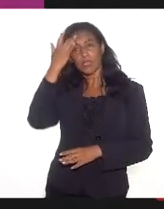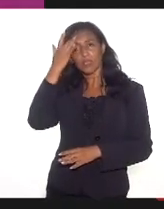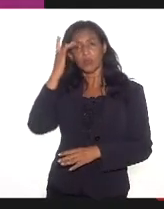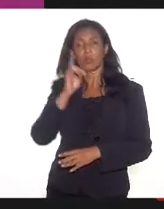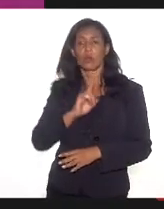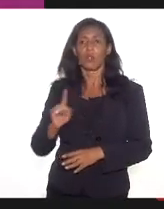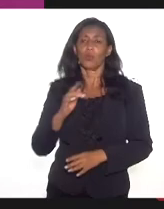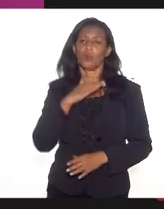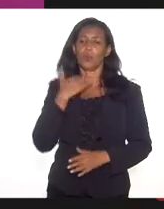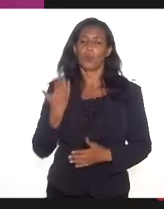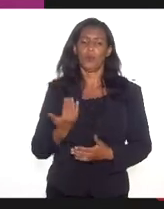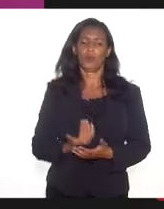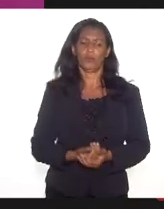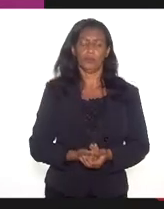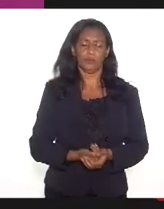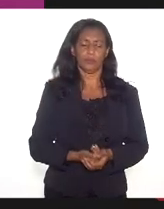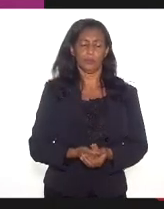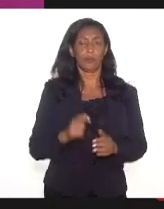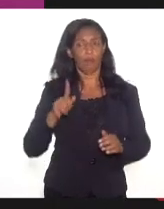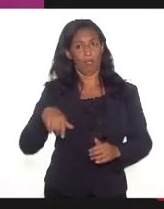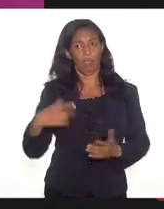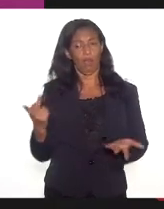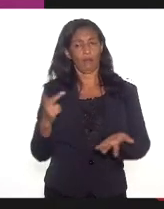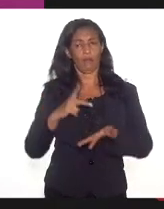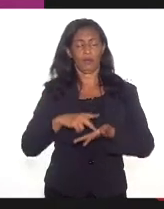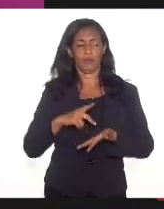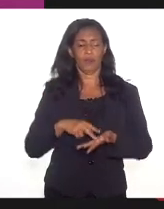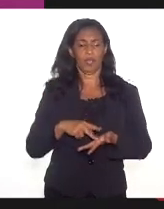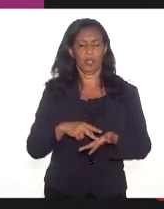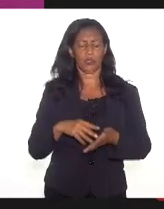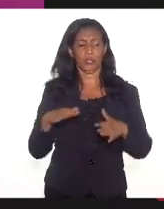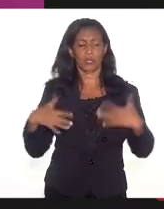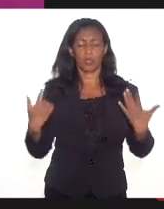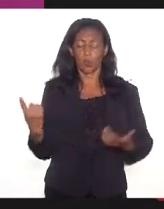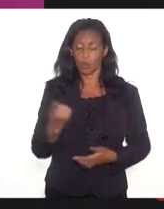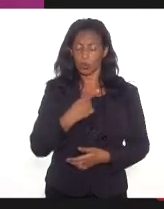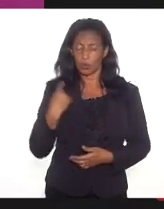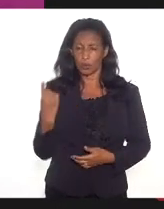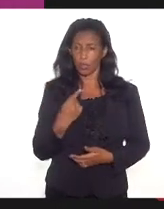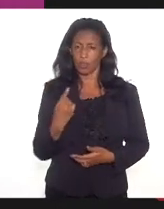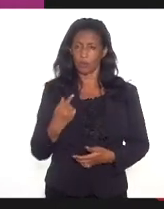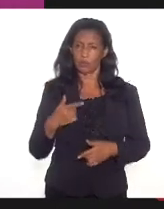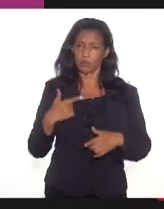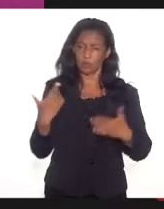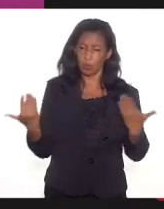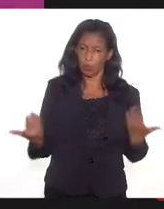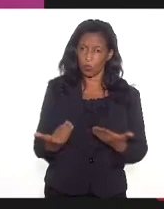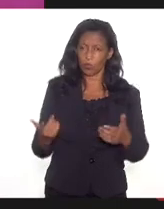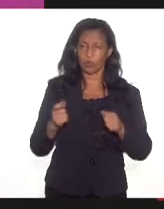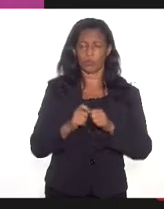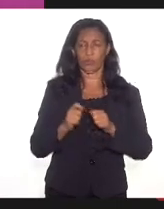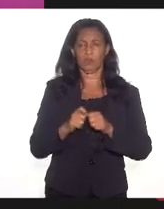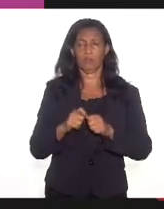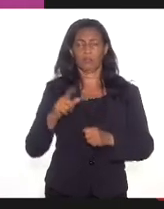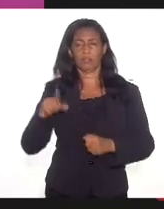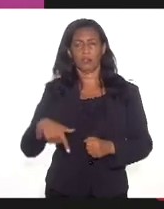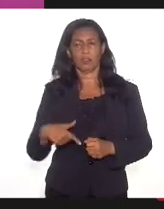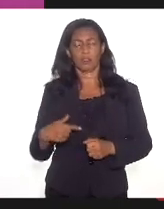morram né essa é a grande verdade então o que nós estamos fazendo aqui é isso é debater